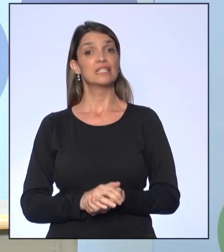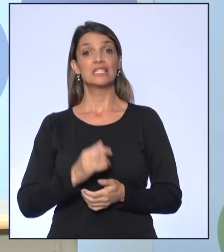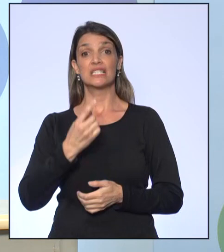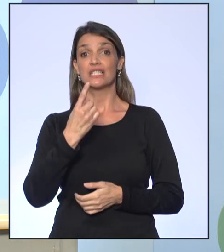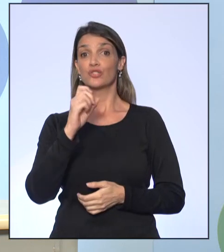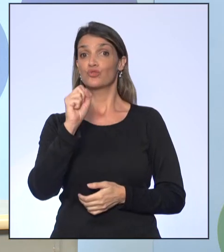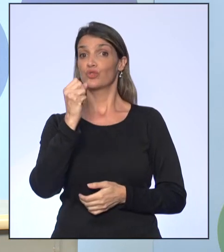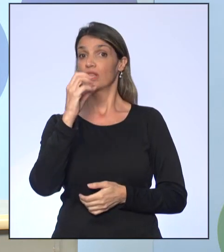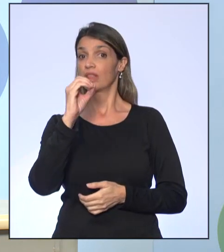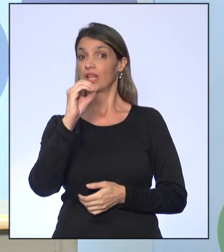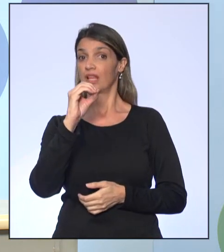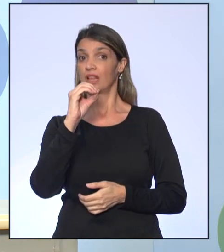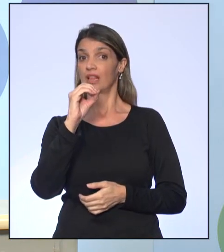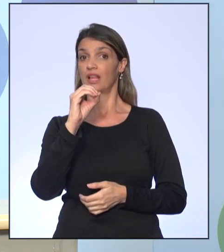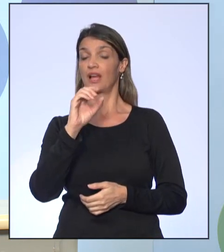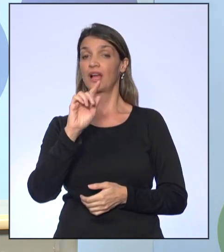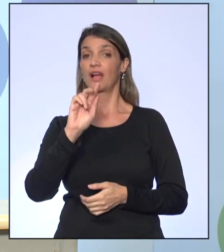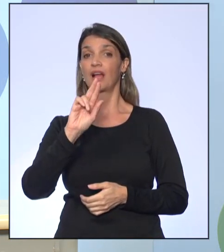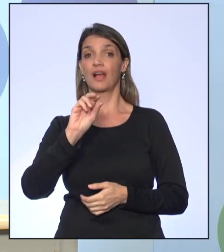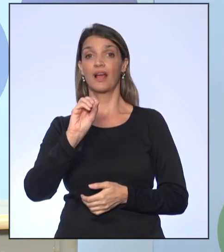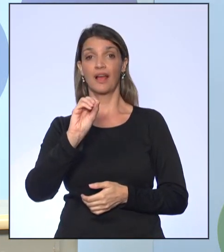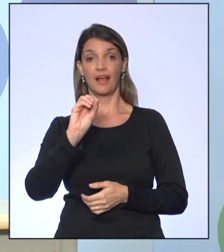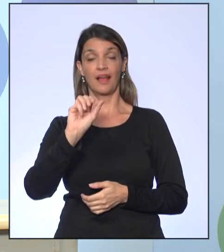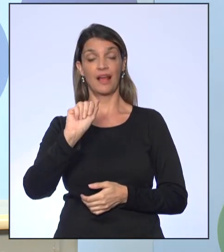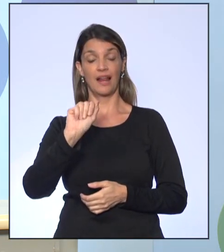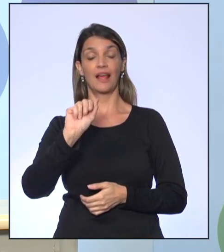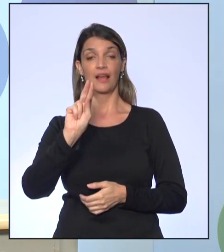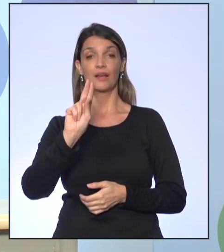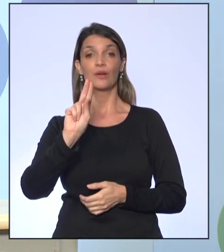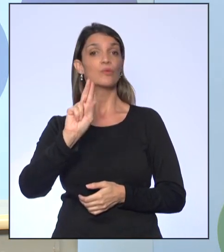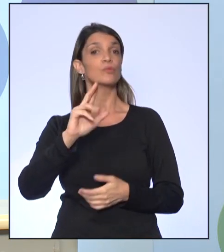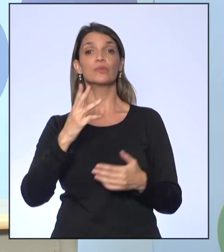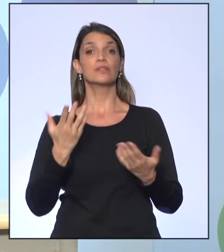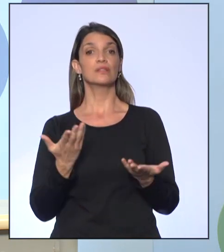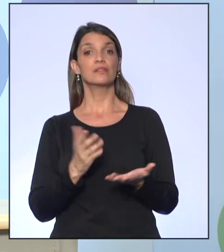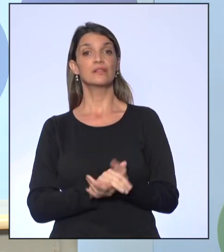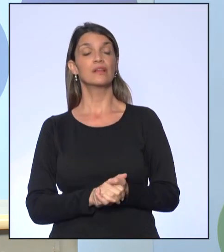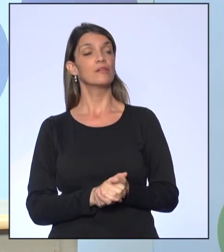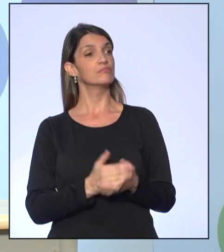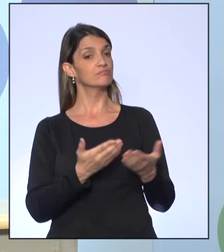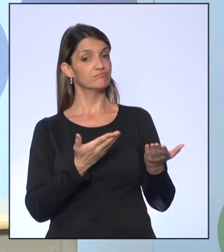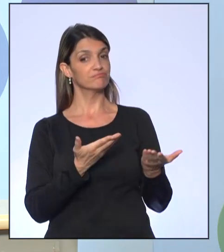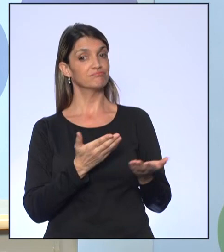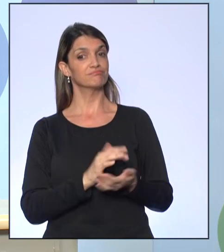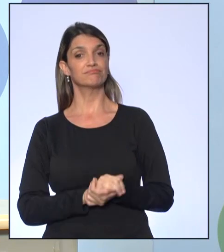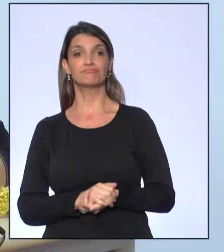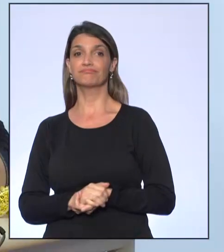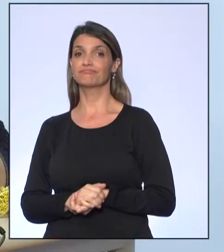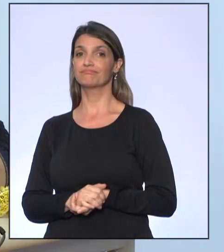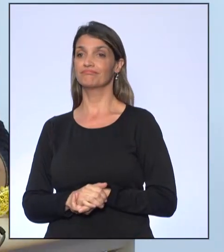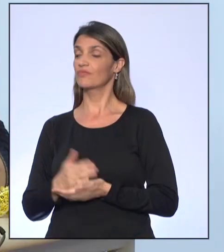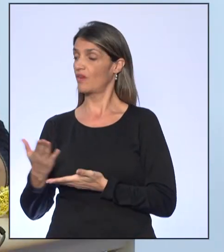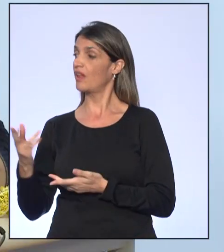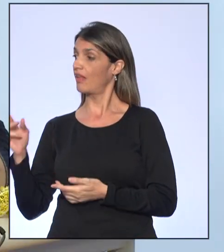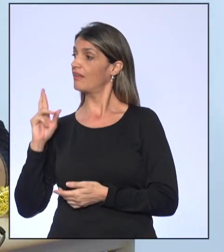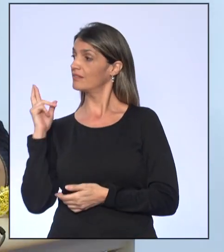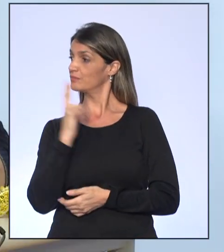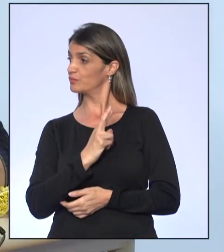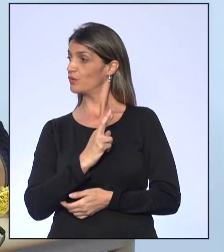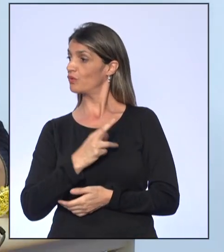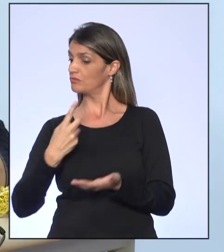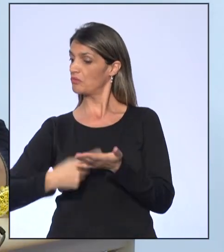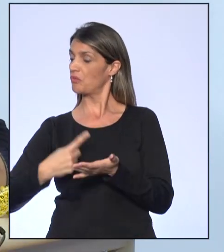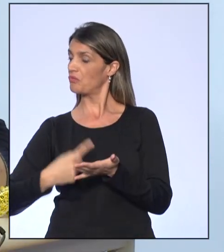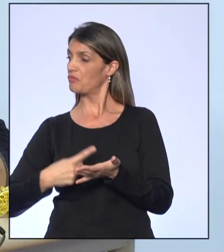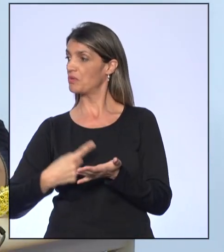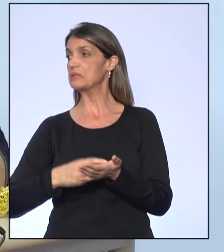180 graus. Né? Então, Jonas, por favor, né, dessa informação aí, confirme com